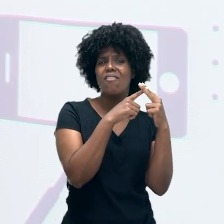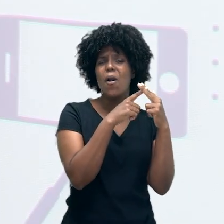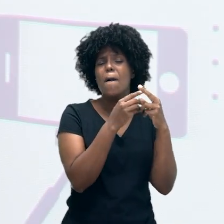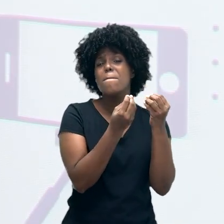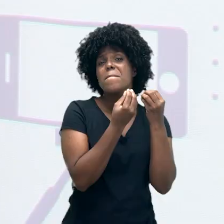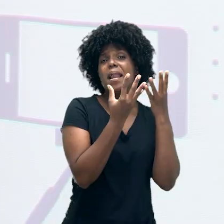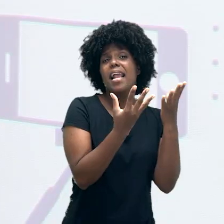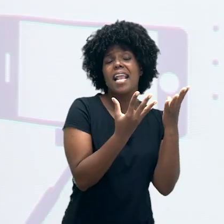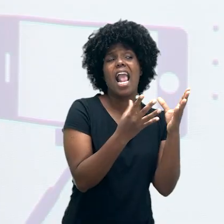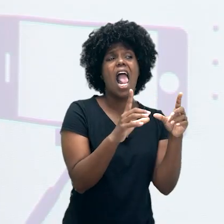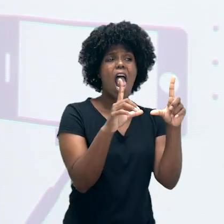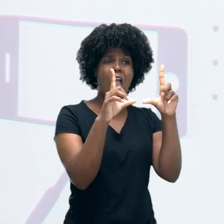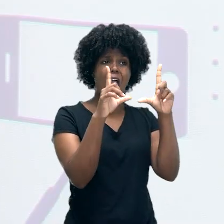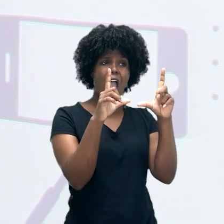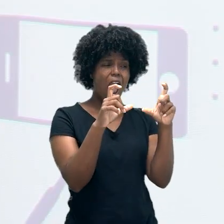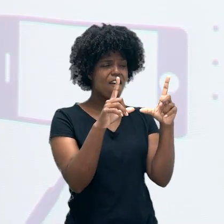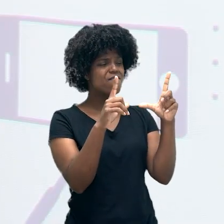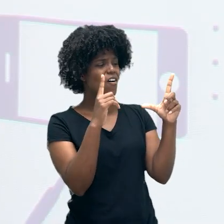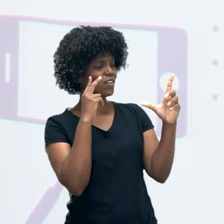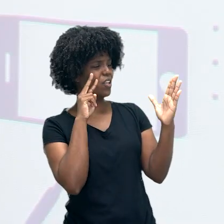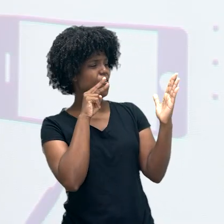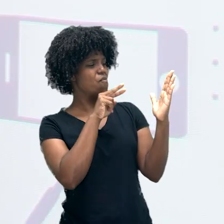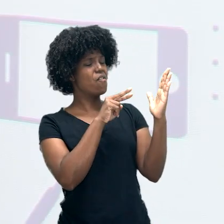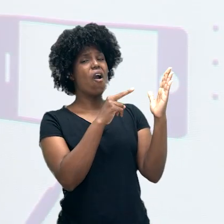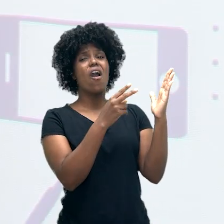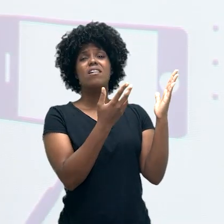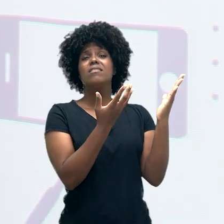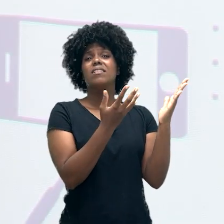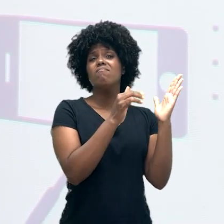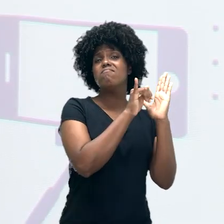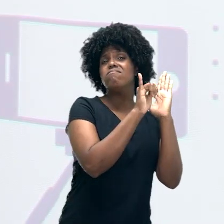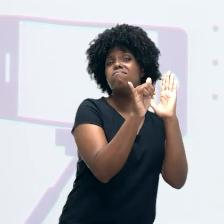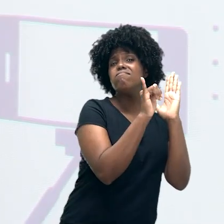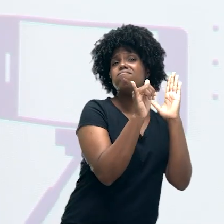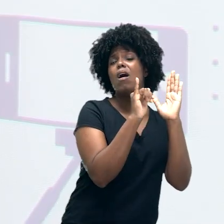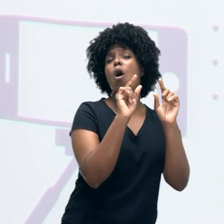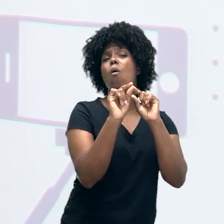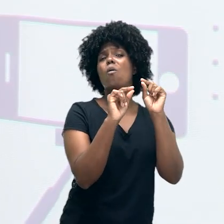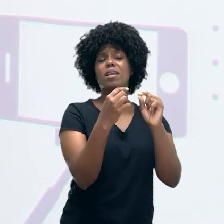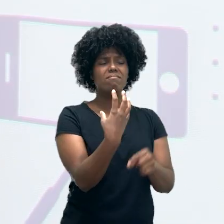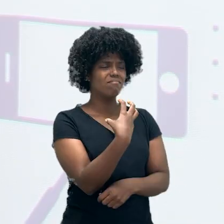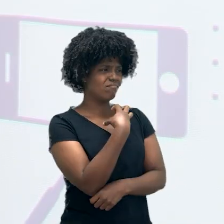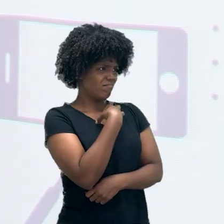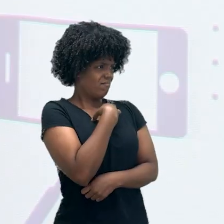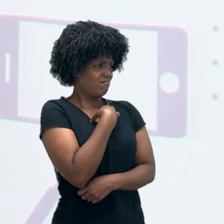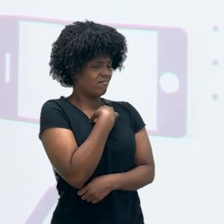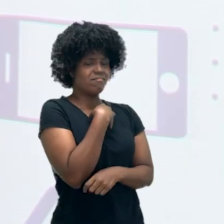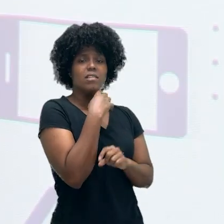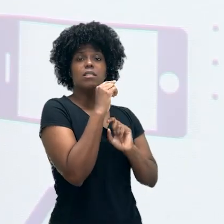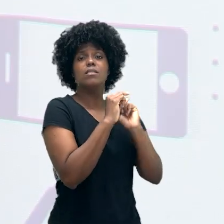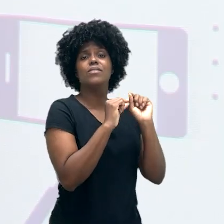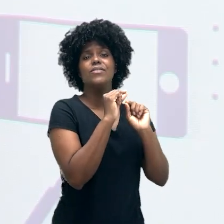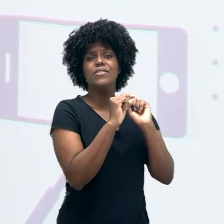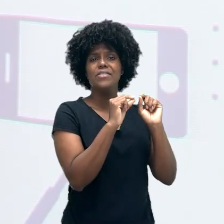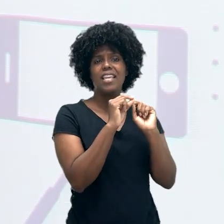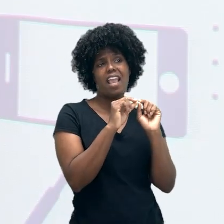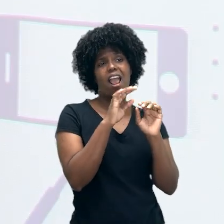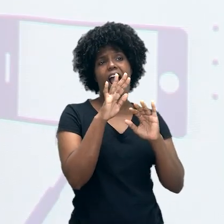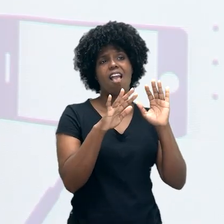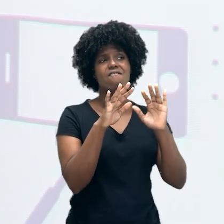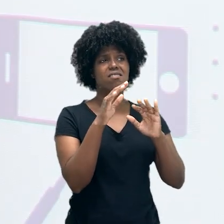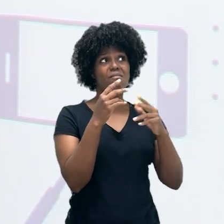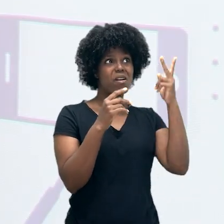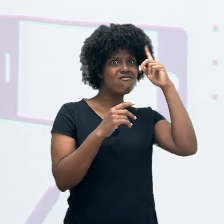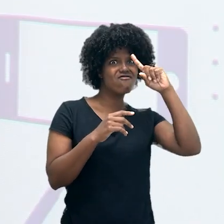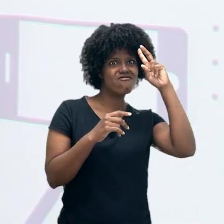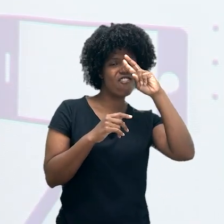a foto transmita o que a gente quer que ela passe, né? Que sensação, que sentimento, que história, né?